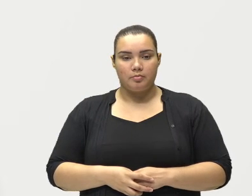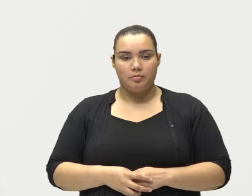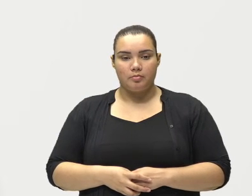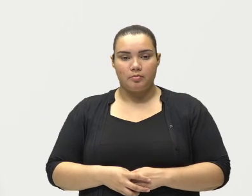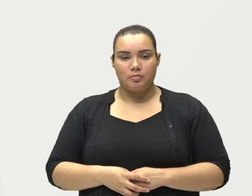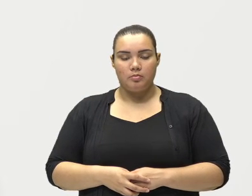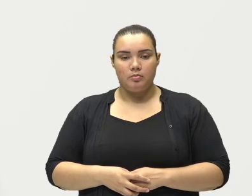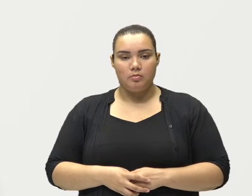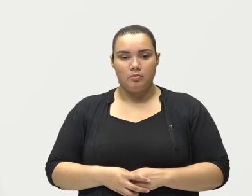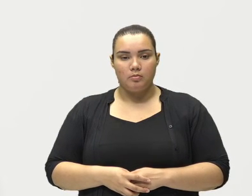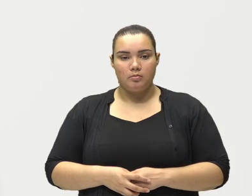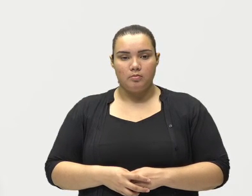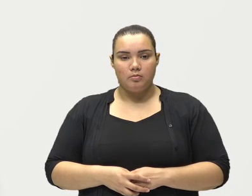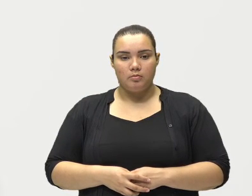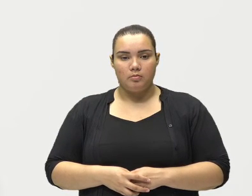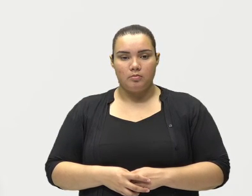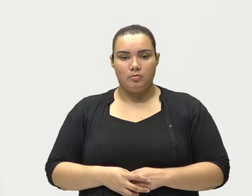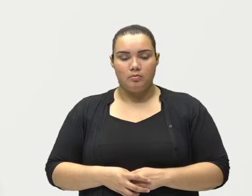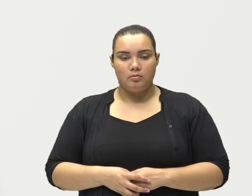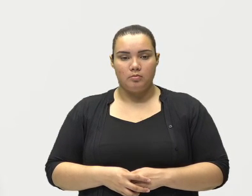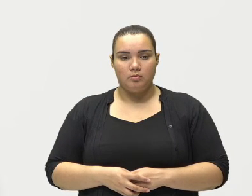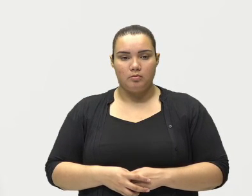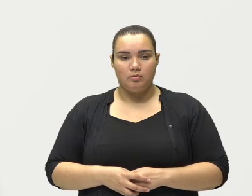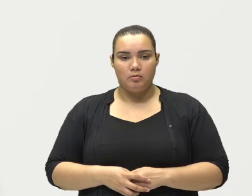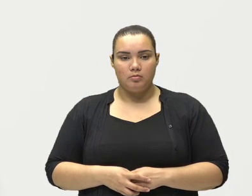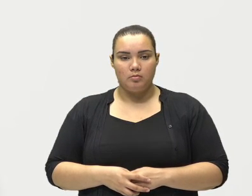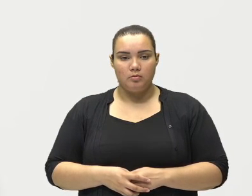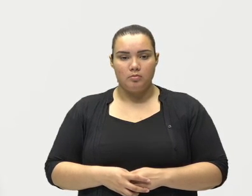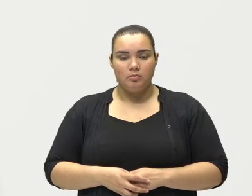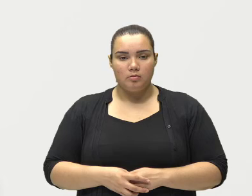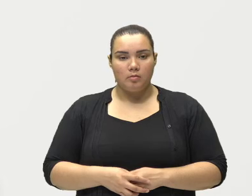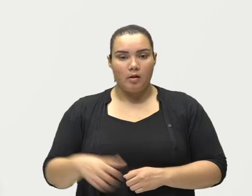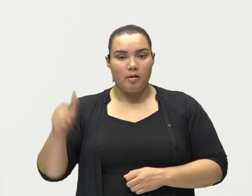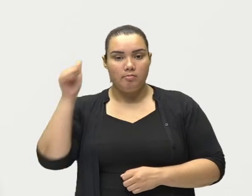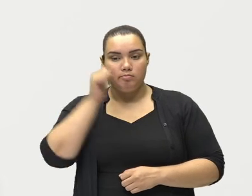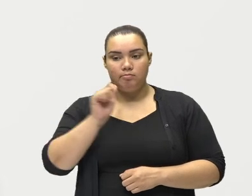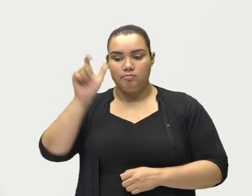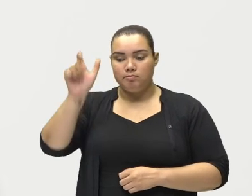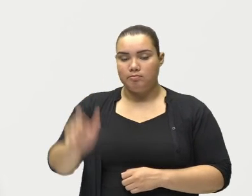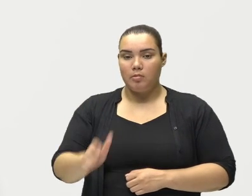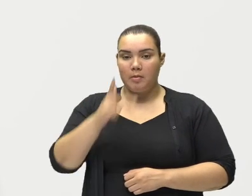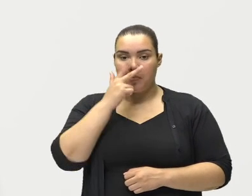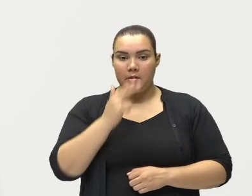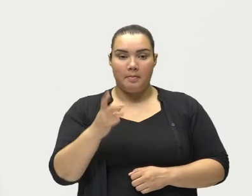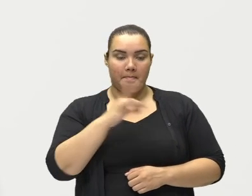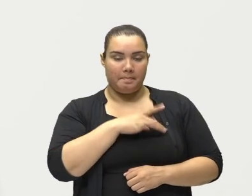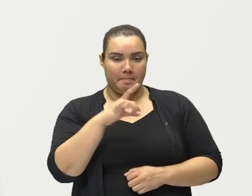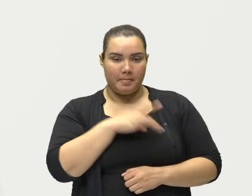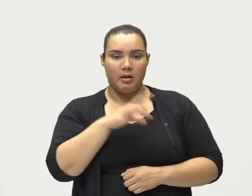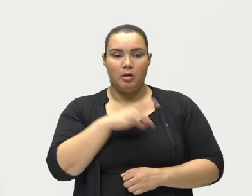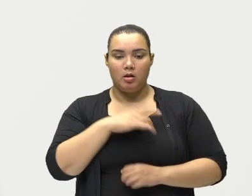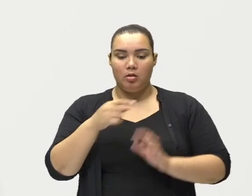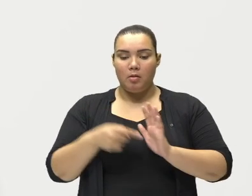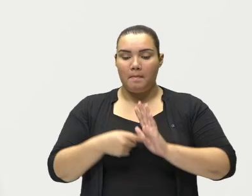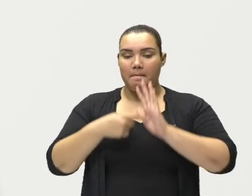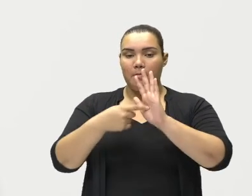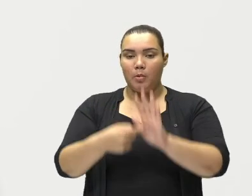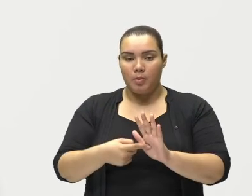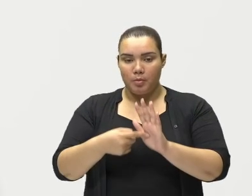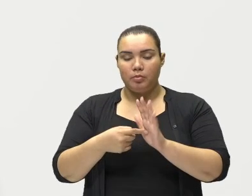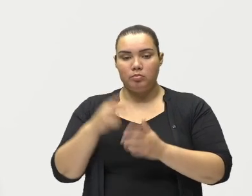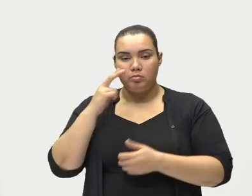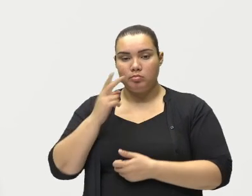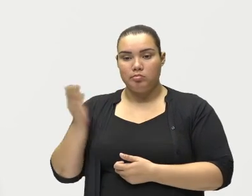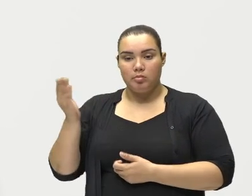Segundo, ó. A moça parecia amedrontada, segundo indicava